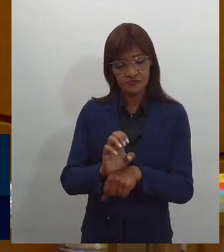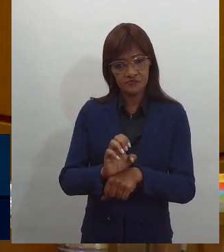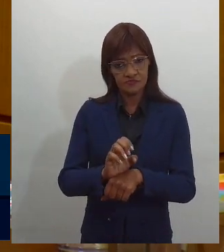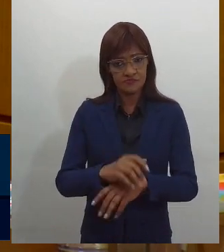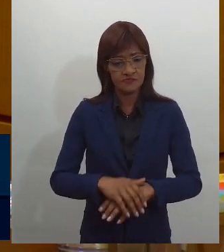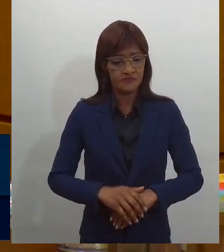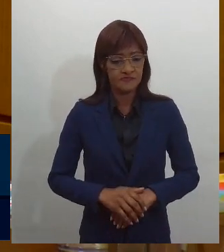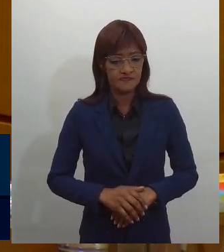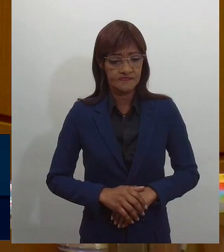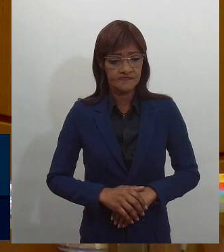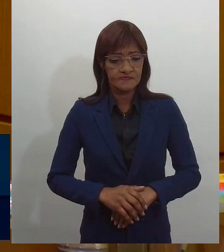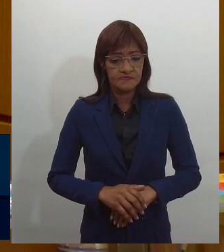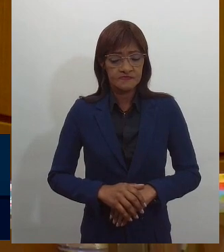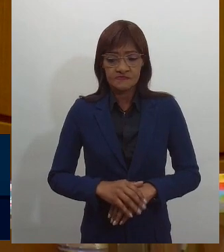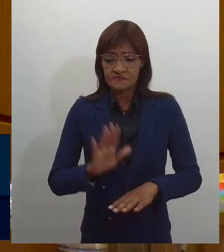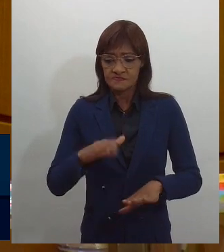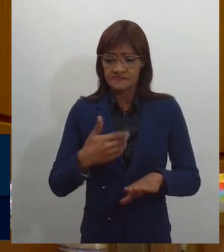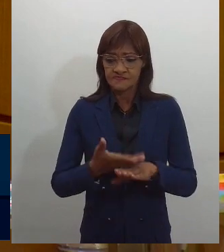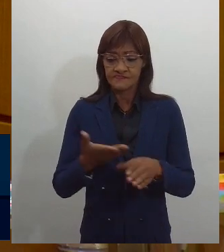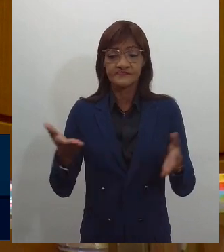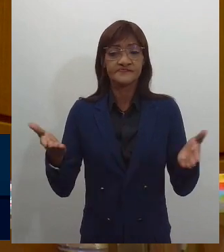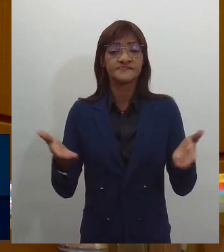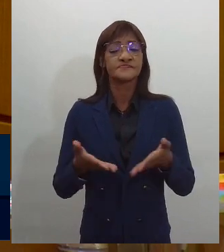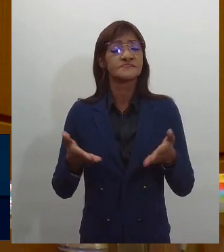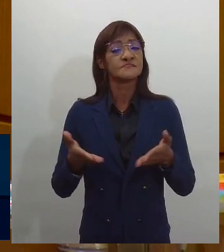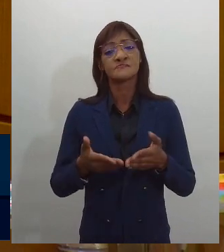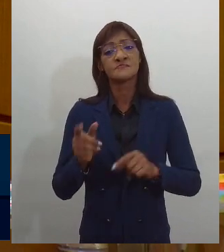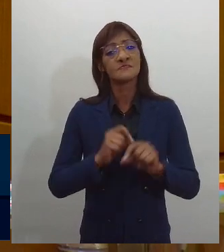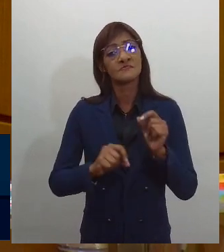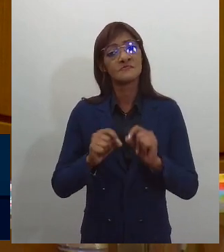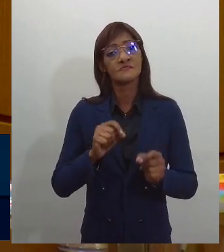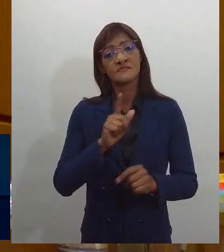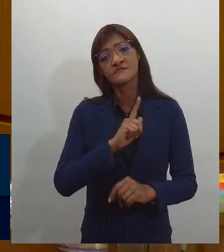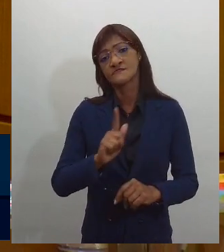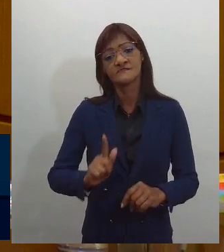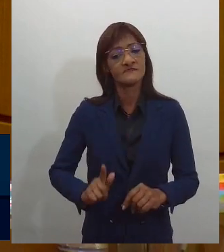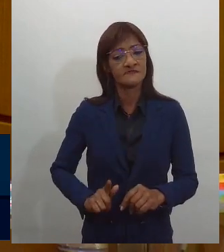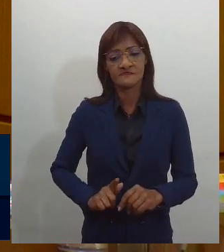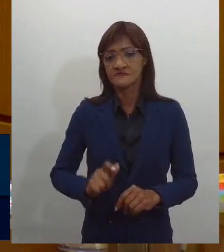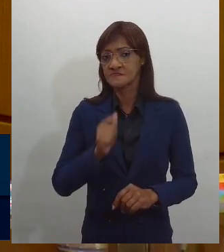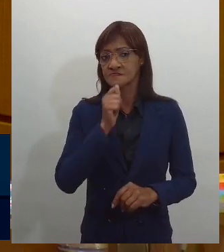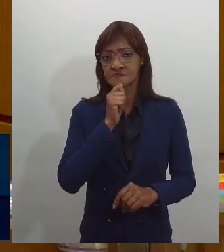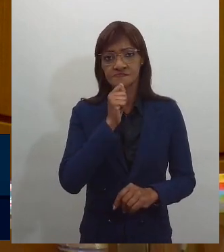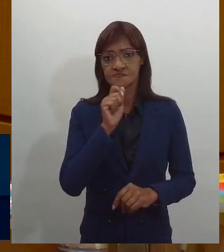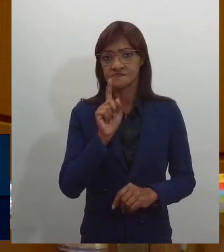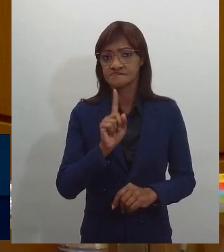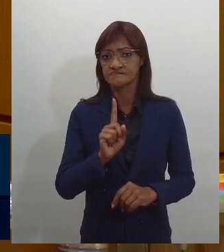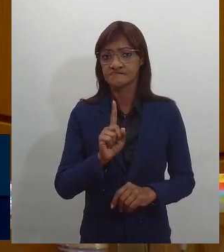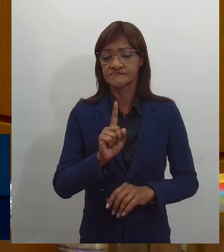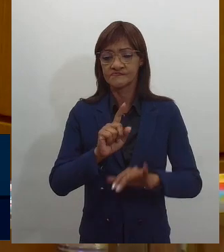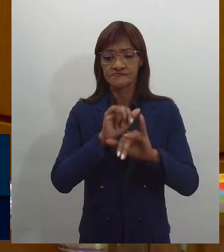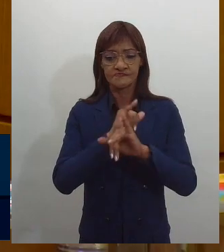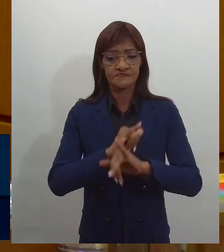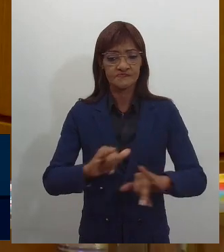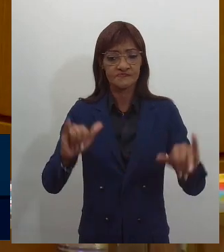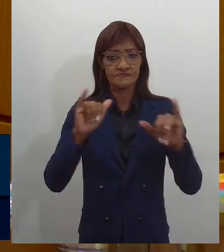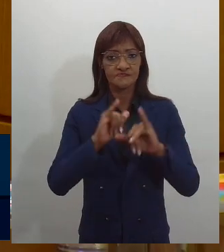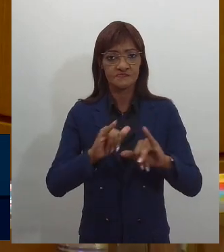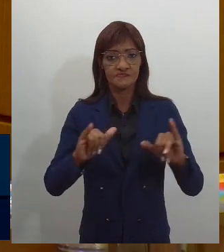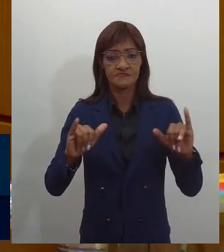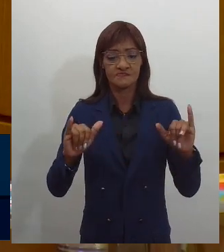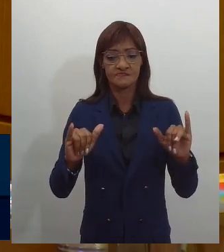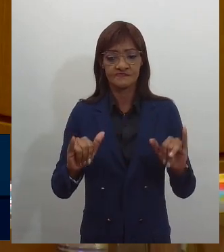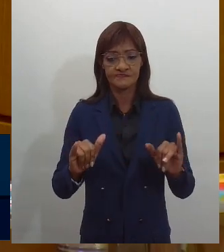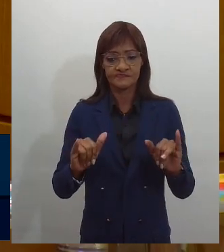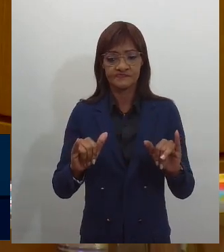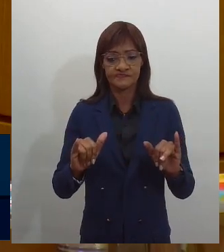deputados e deputadas, o governador não fez a publicação por decreto da decisão